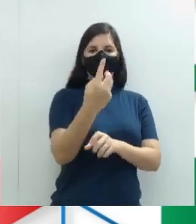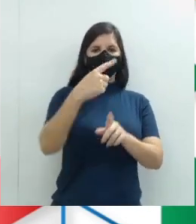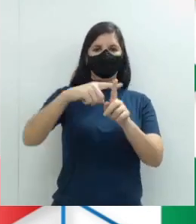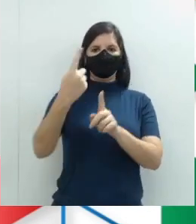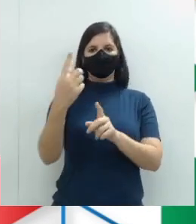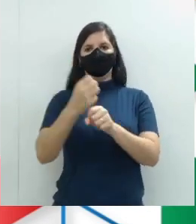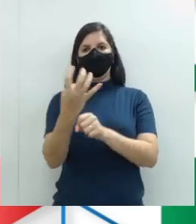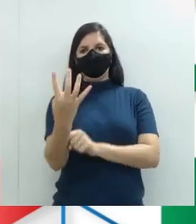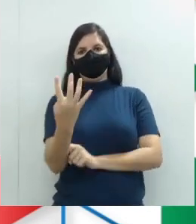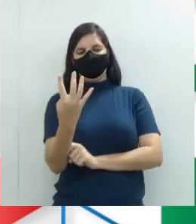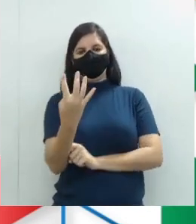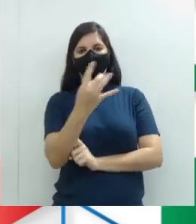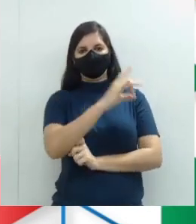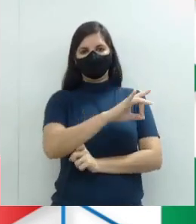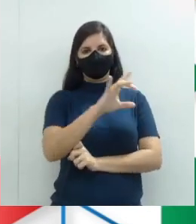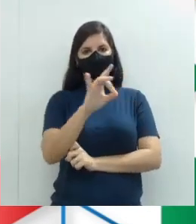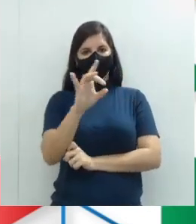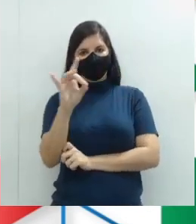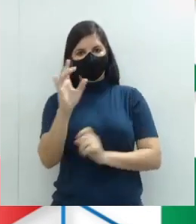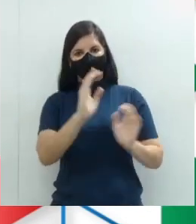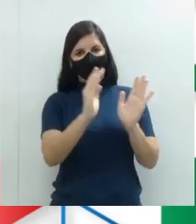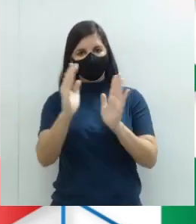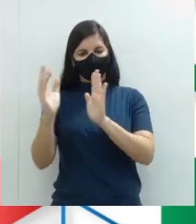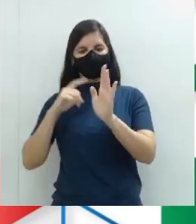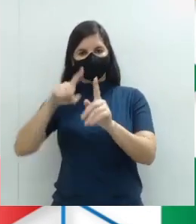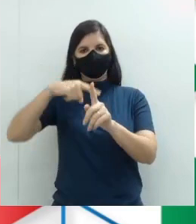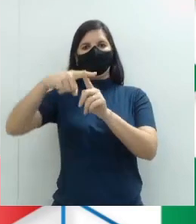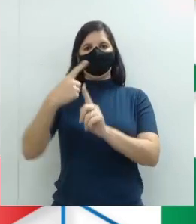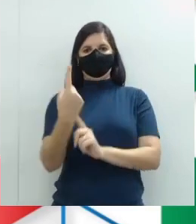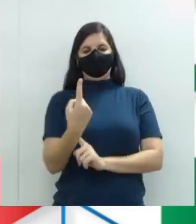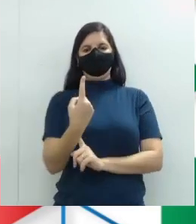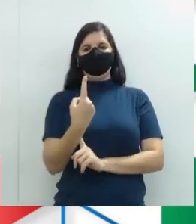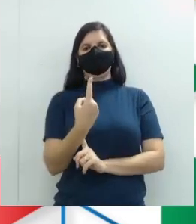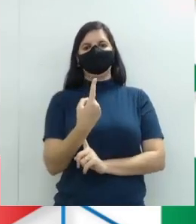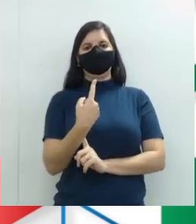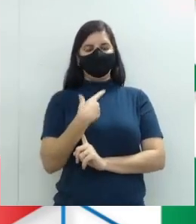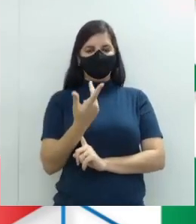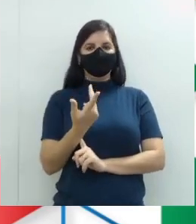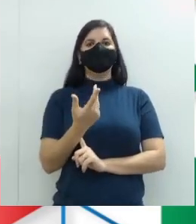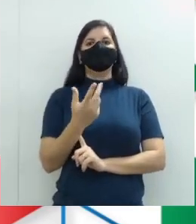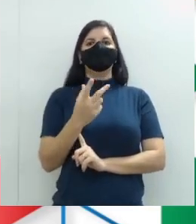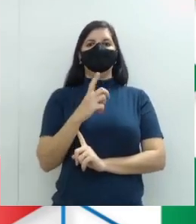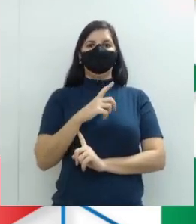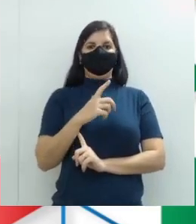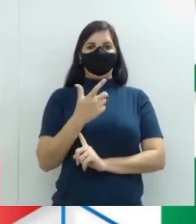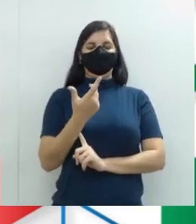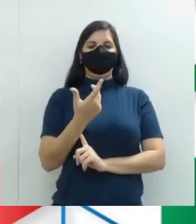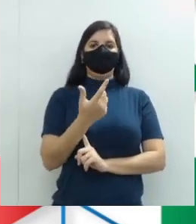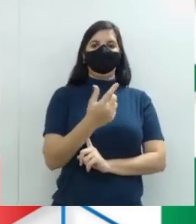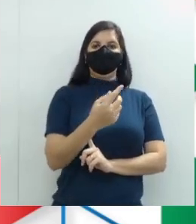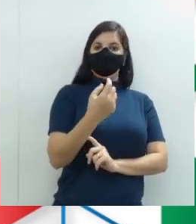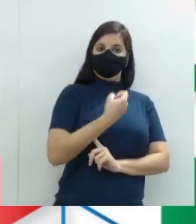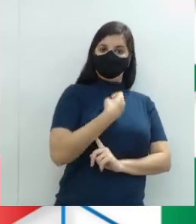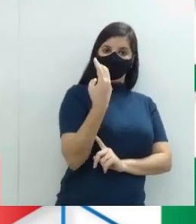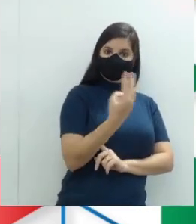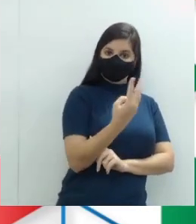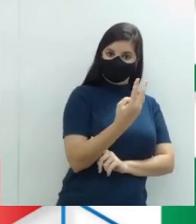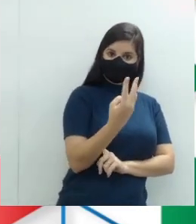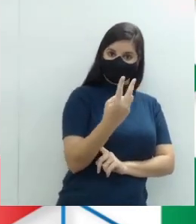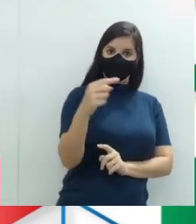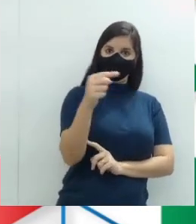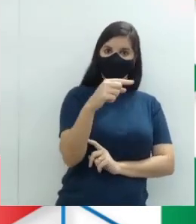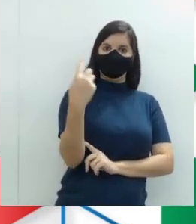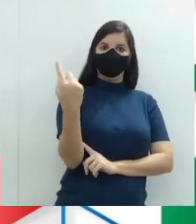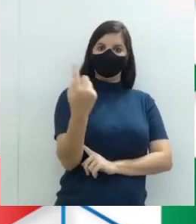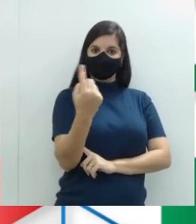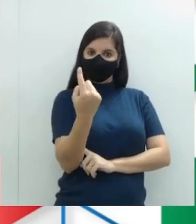1. Ou seja, a cada momento eu adiciono 1. Então, fazendo isso, eu sei. Eu pegando o segundo termo, menos o primeiro,